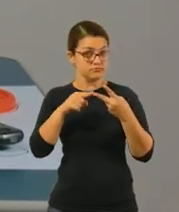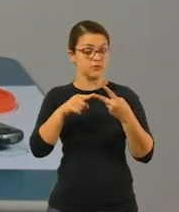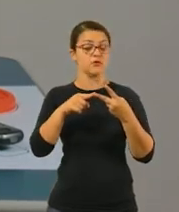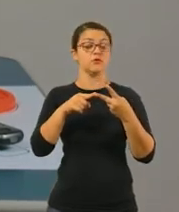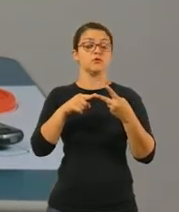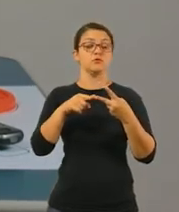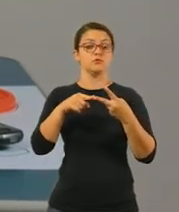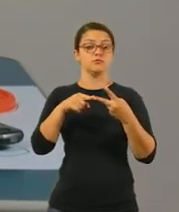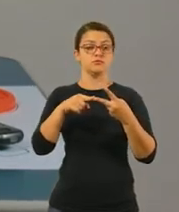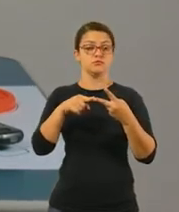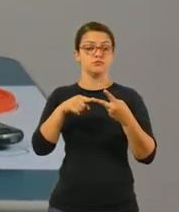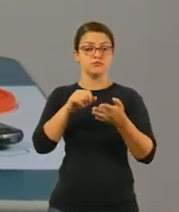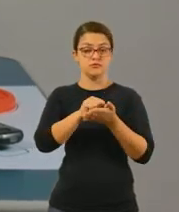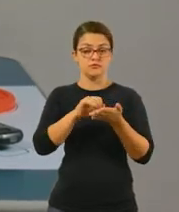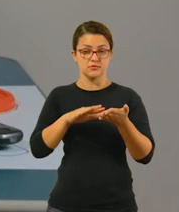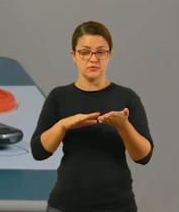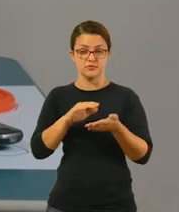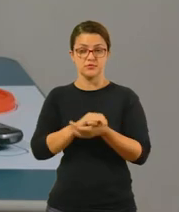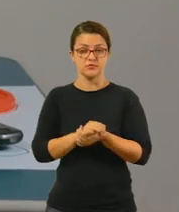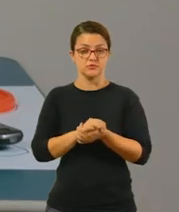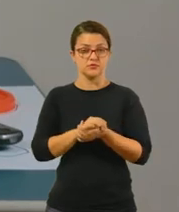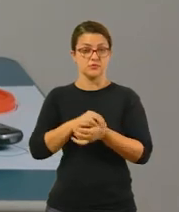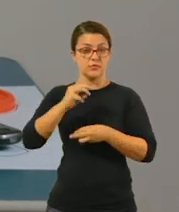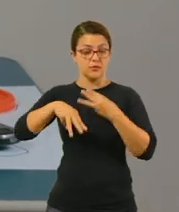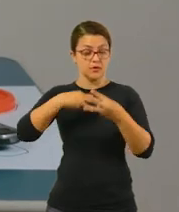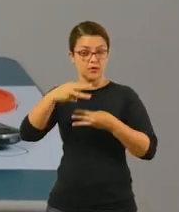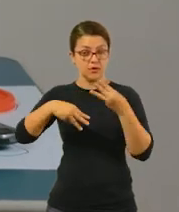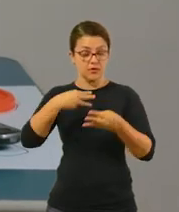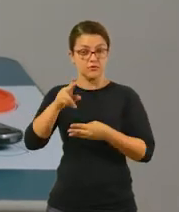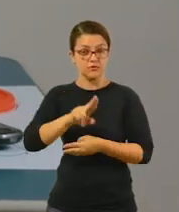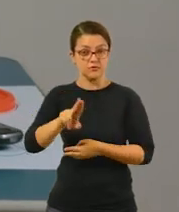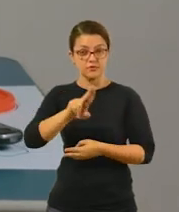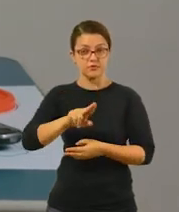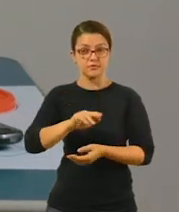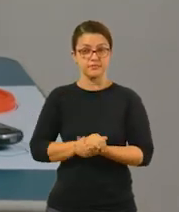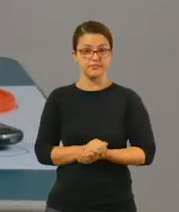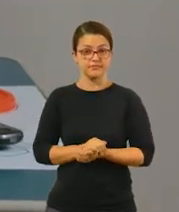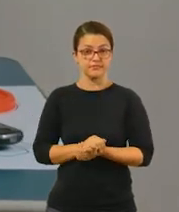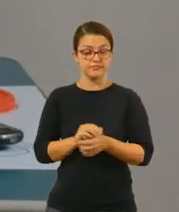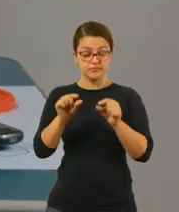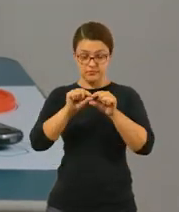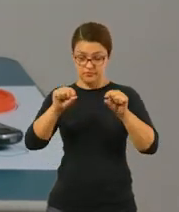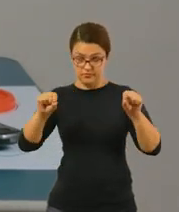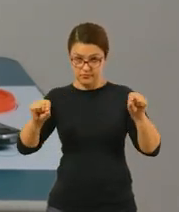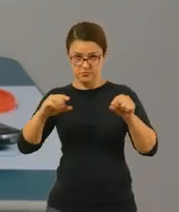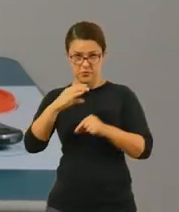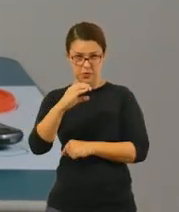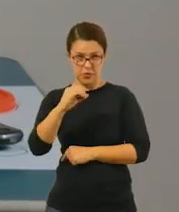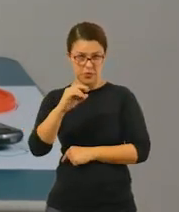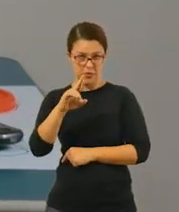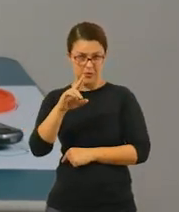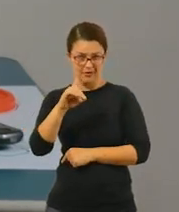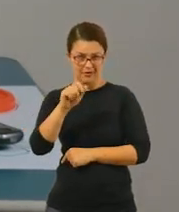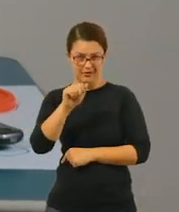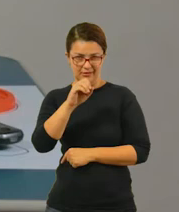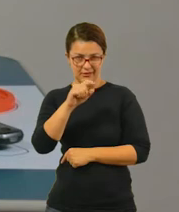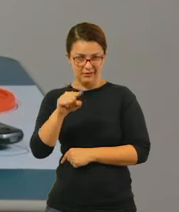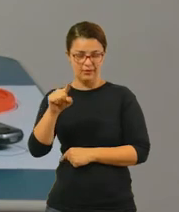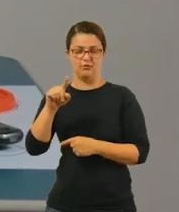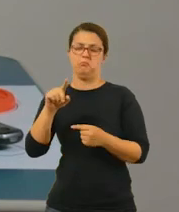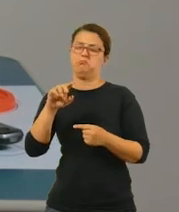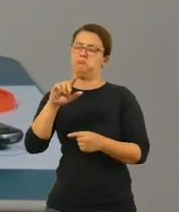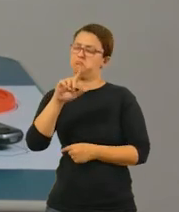macarrão ou canudinho. Você pode usar os dois para a criança experimentar dois materiais. Então você vai precisar de um cordão, pode ser